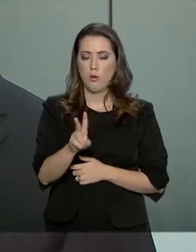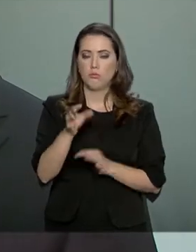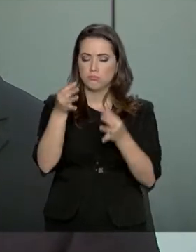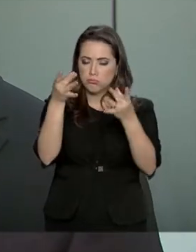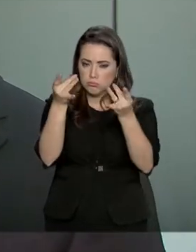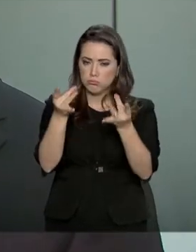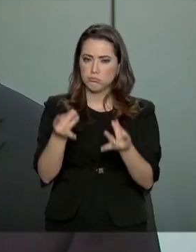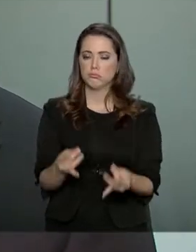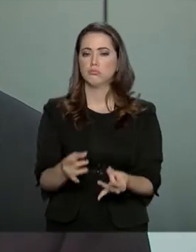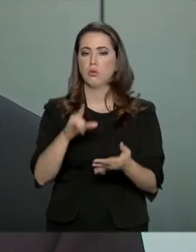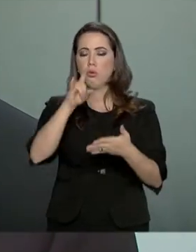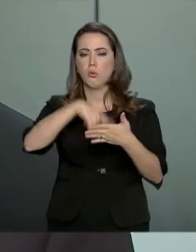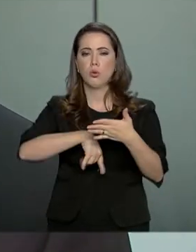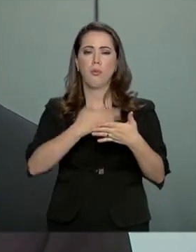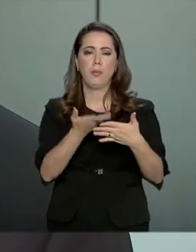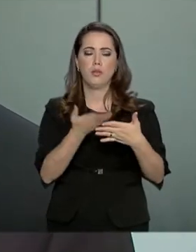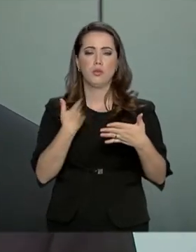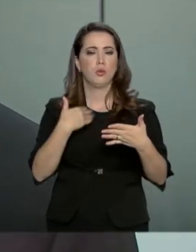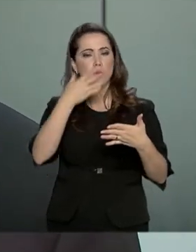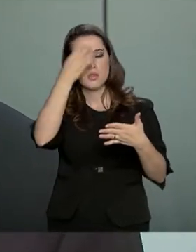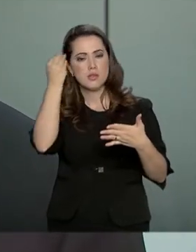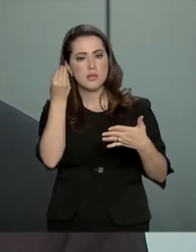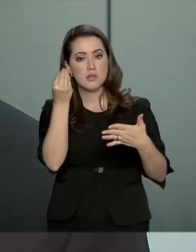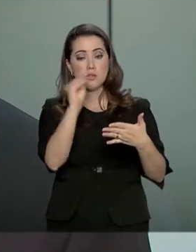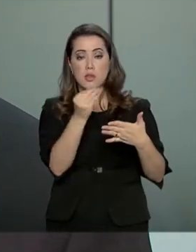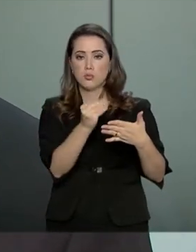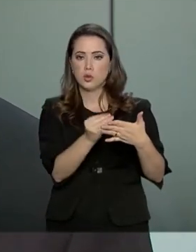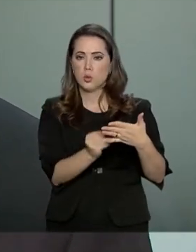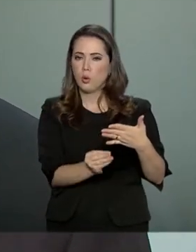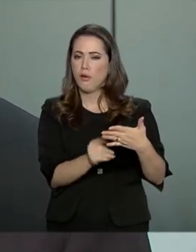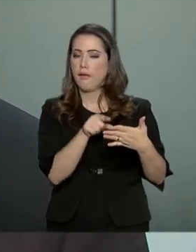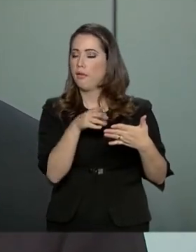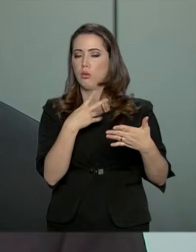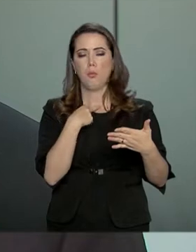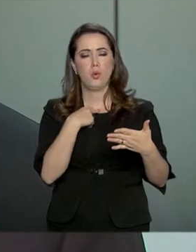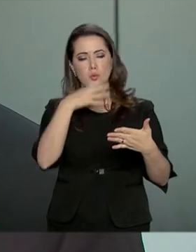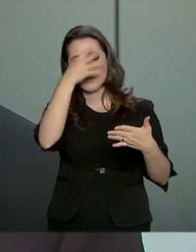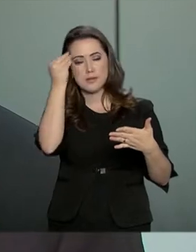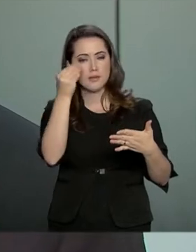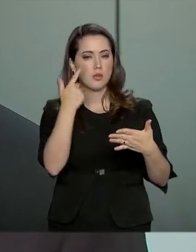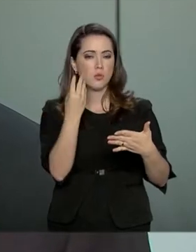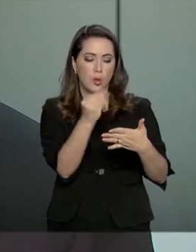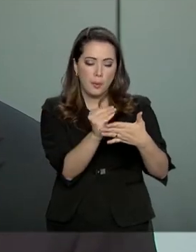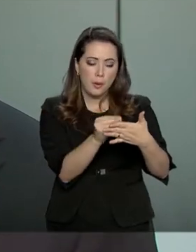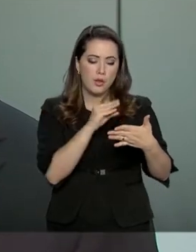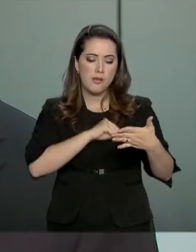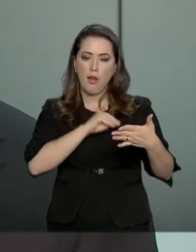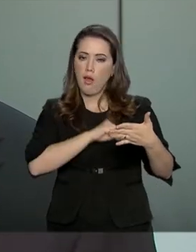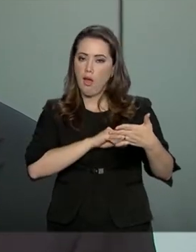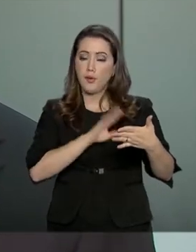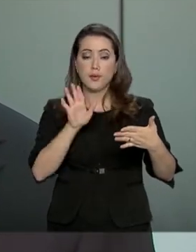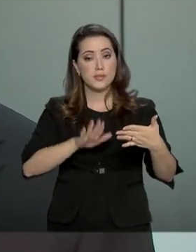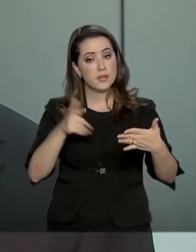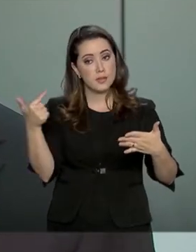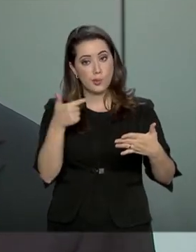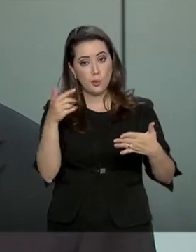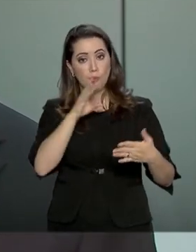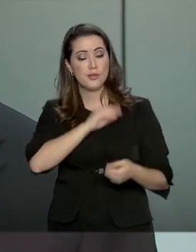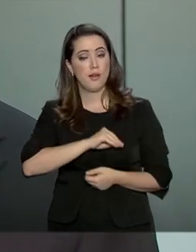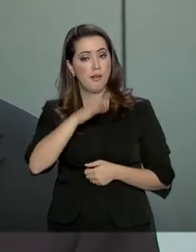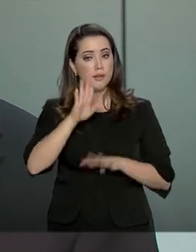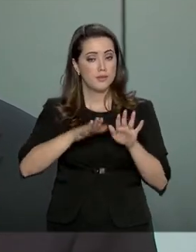sua declaração não esquecer de incluir rendimentos tributáveis especialmente uma segunda fonte que é muito comum